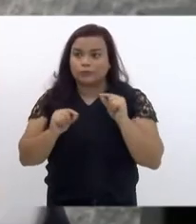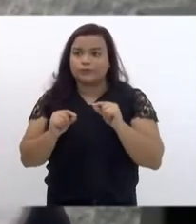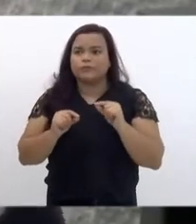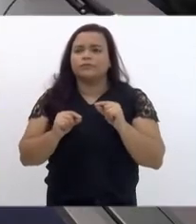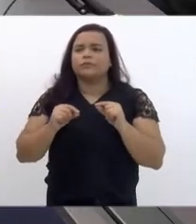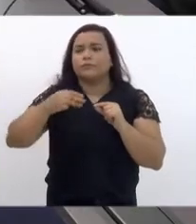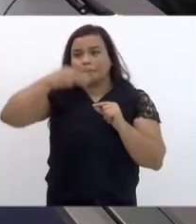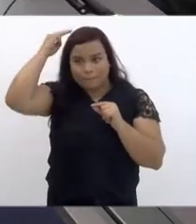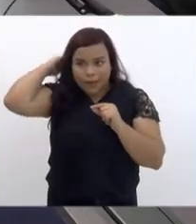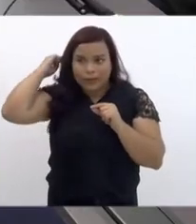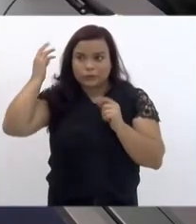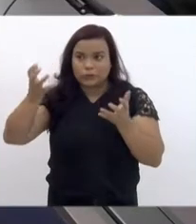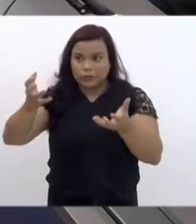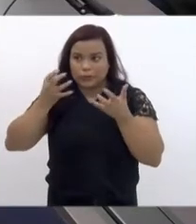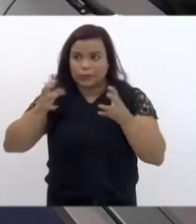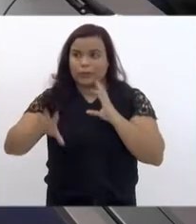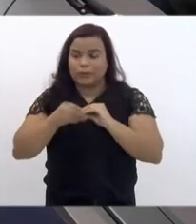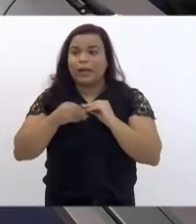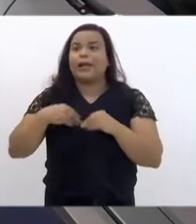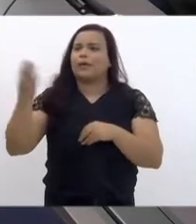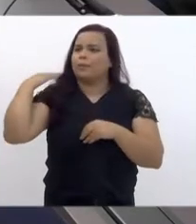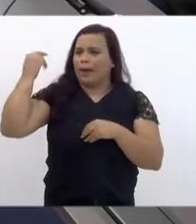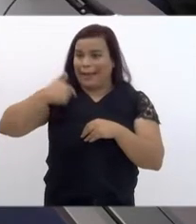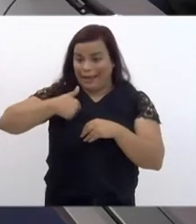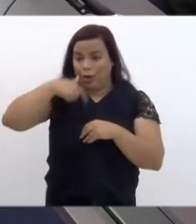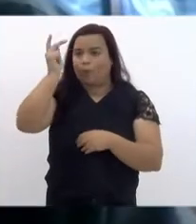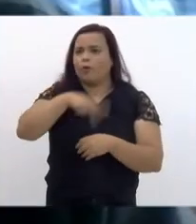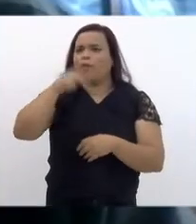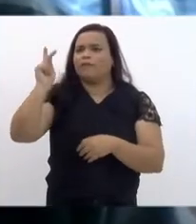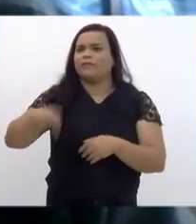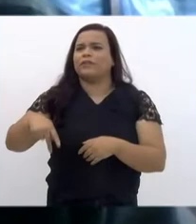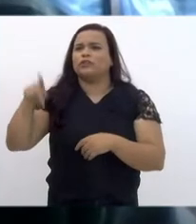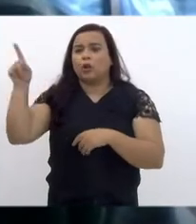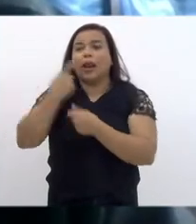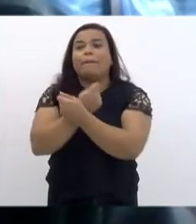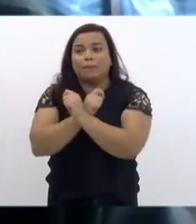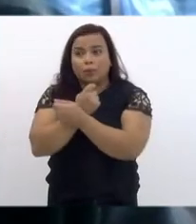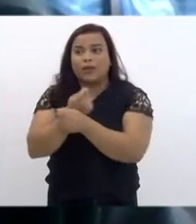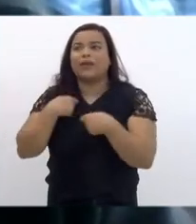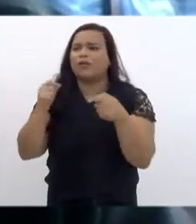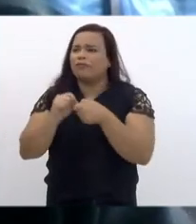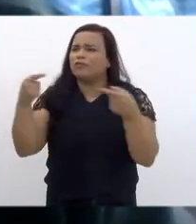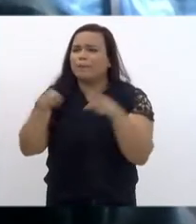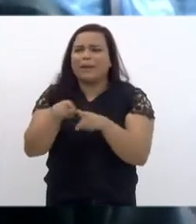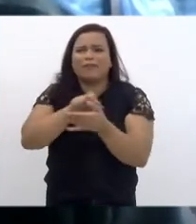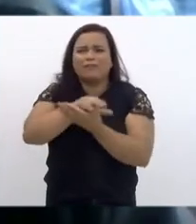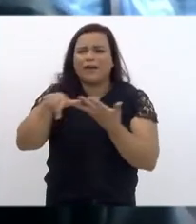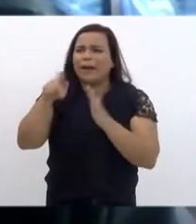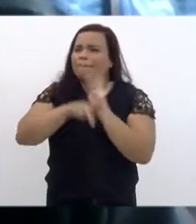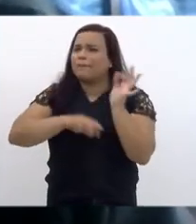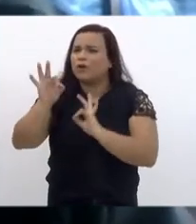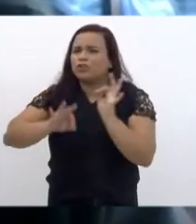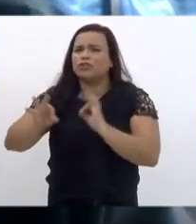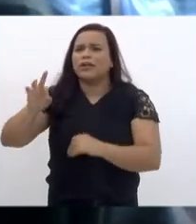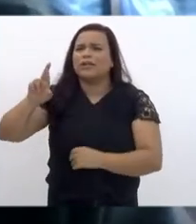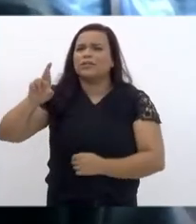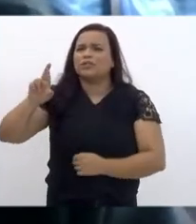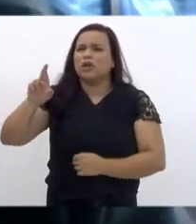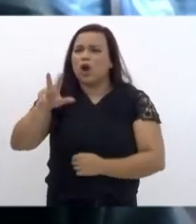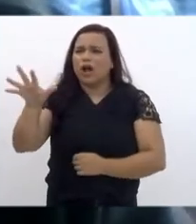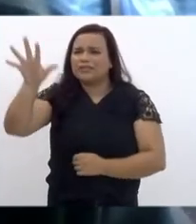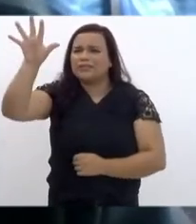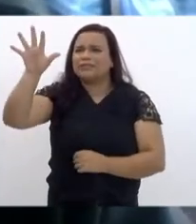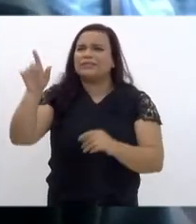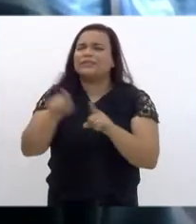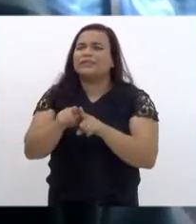Márcio, só queria acrescentar o seguinte: olha, eu fui professor da PUC e fiz parcerias na PUC em projetos da Rocinha, em projetos